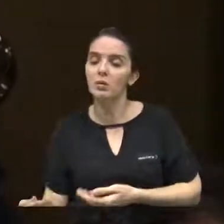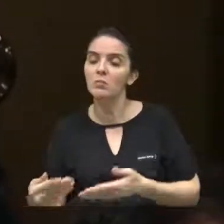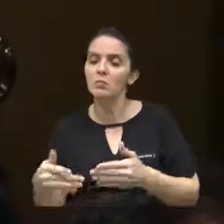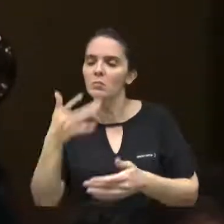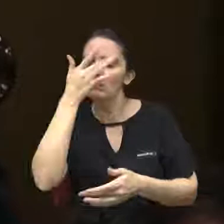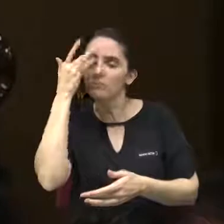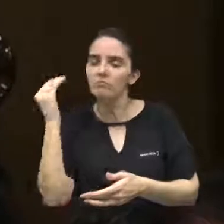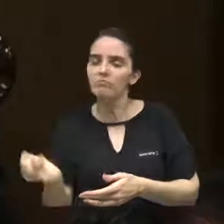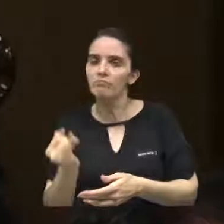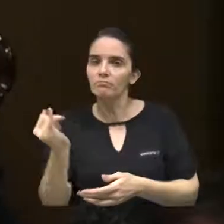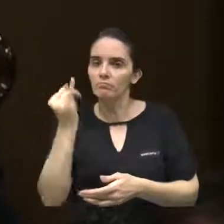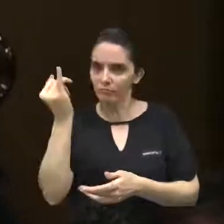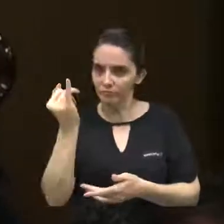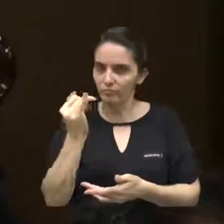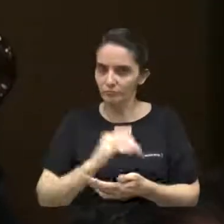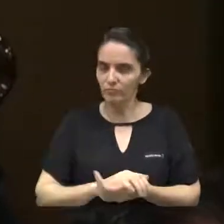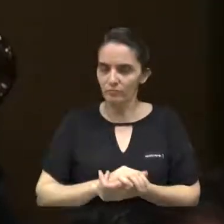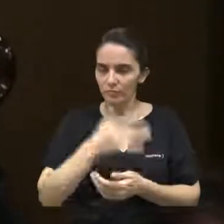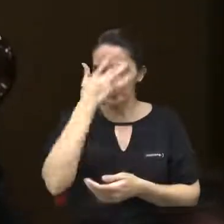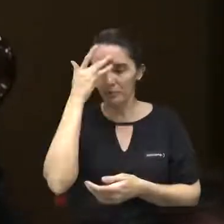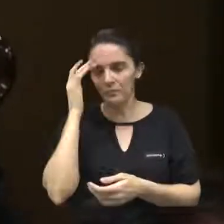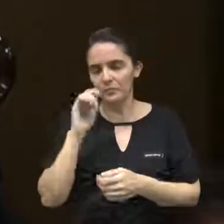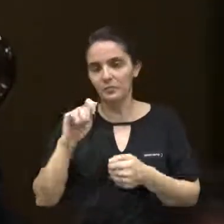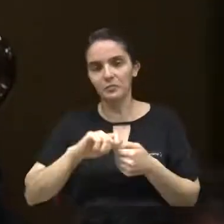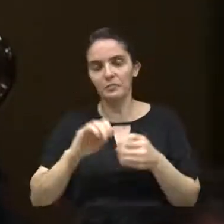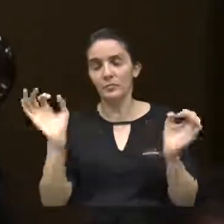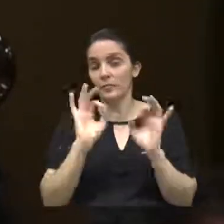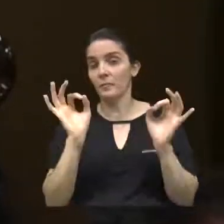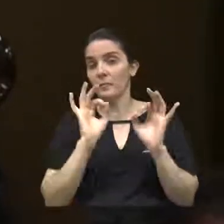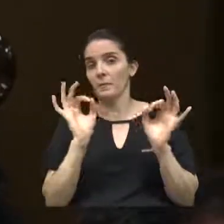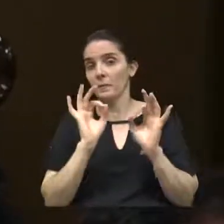e que aproveitam de situações do Brasil,